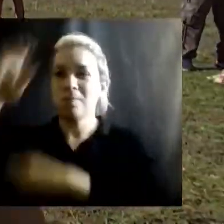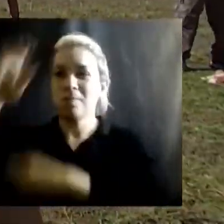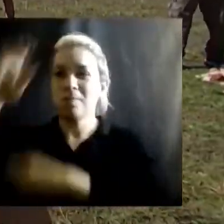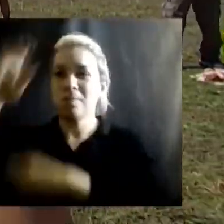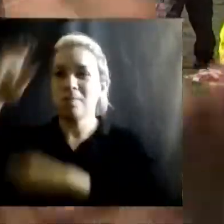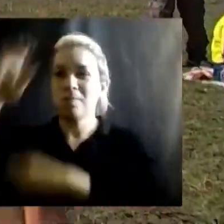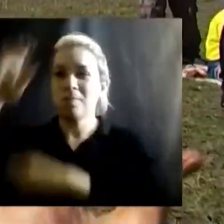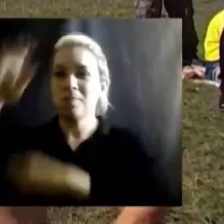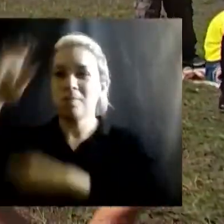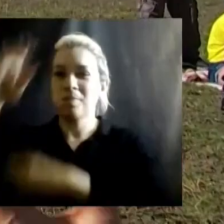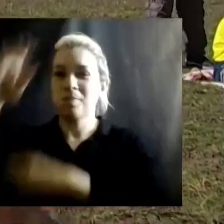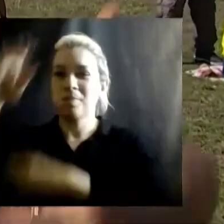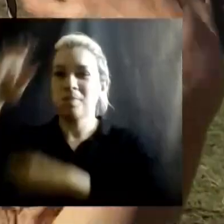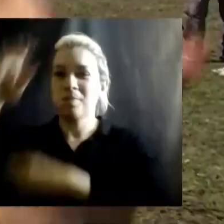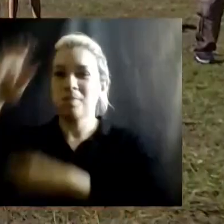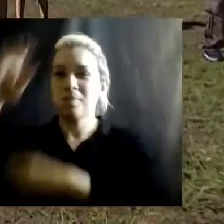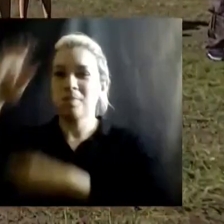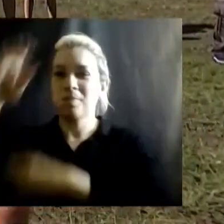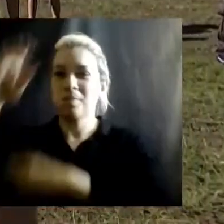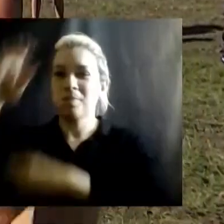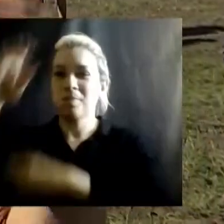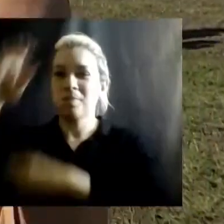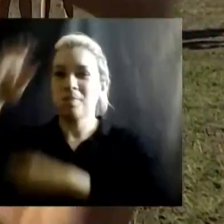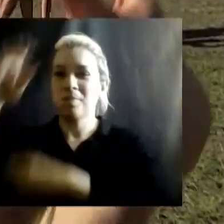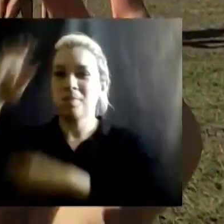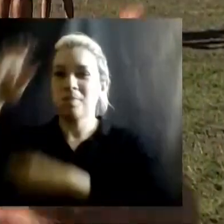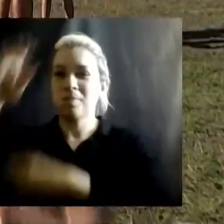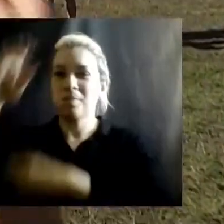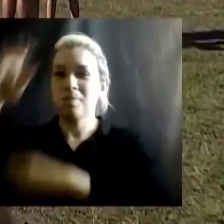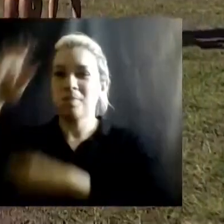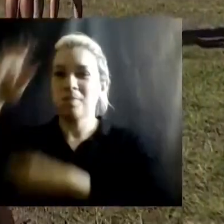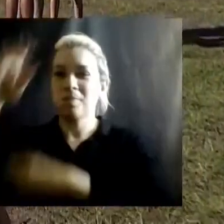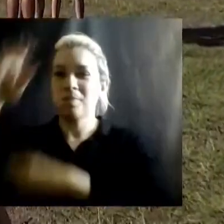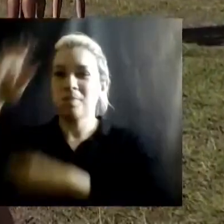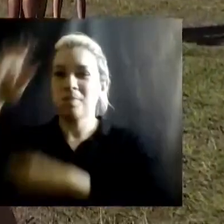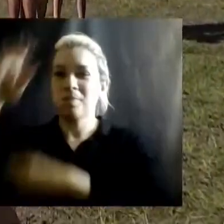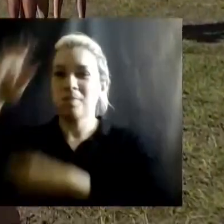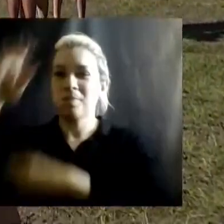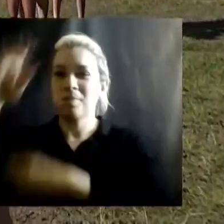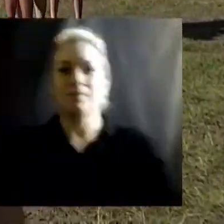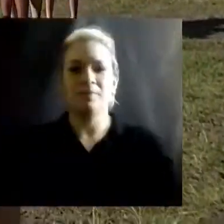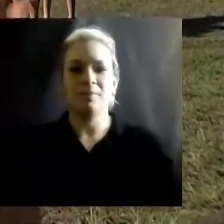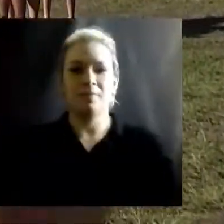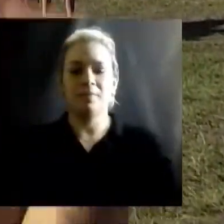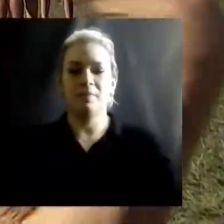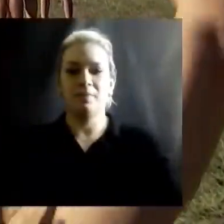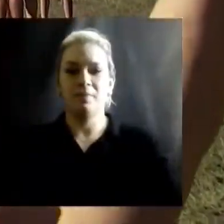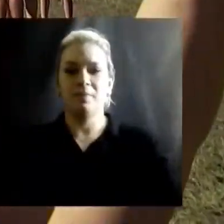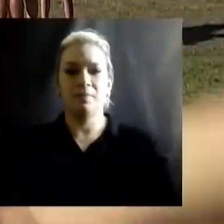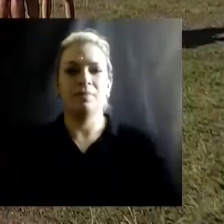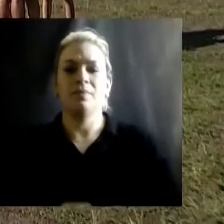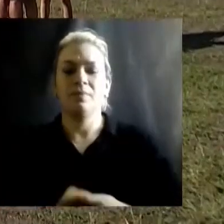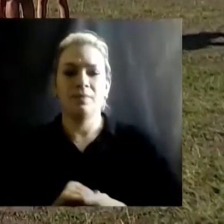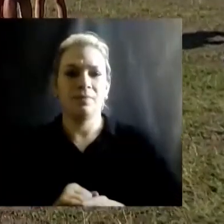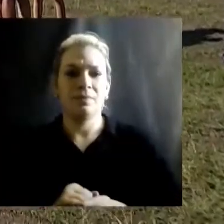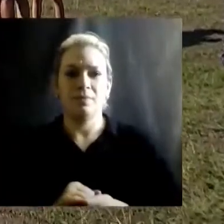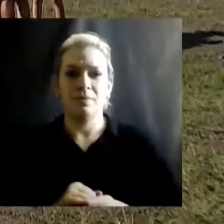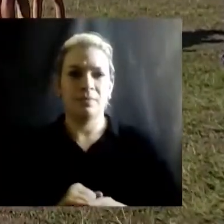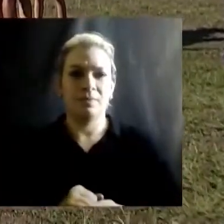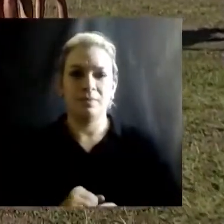ajuda e é um lugar que as pessoas perceberam que são famílias, então é